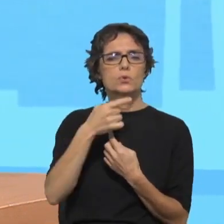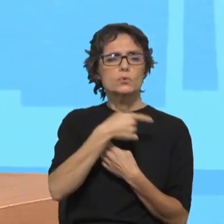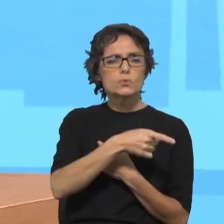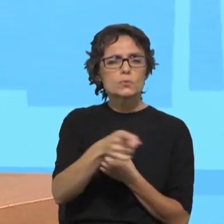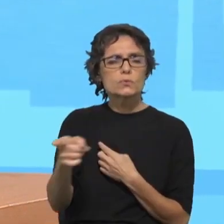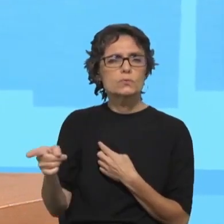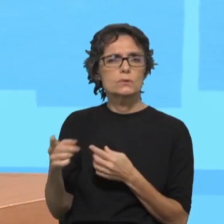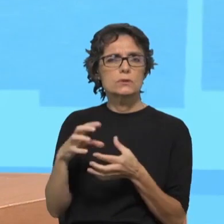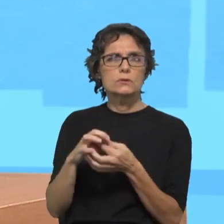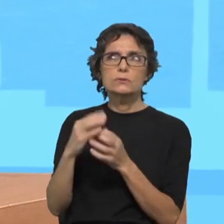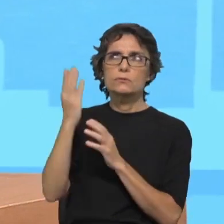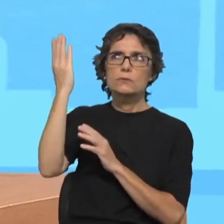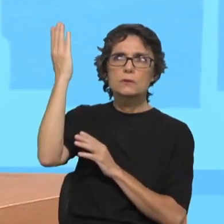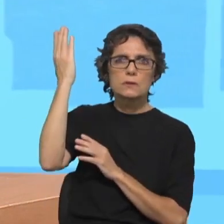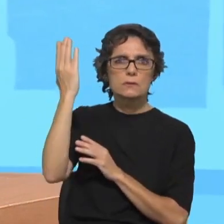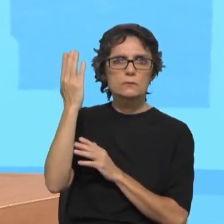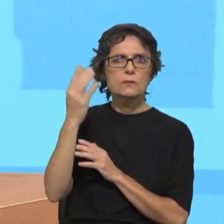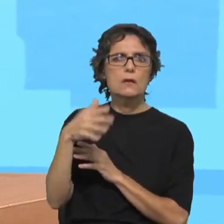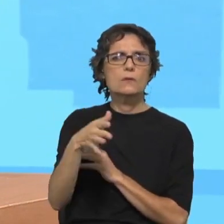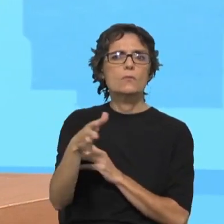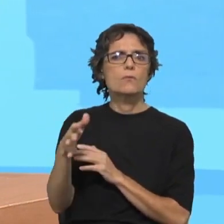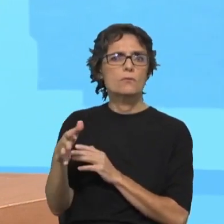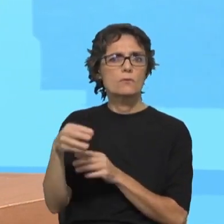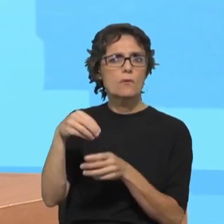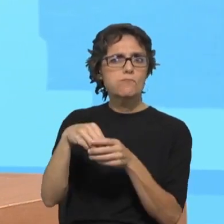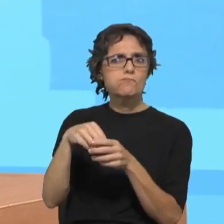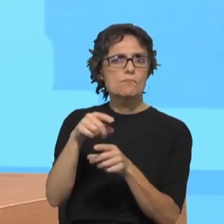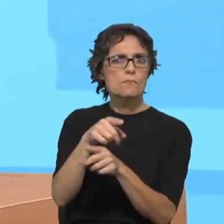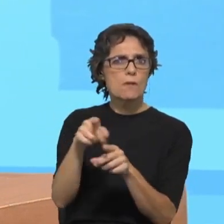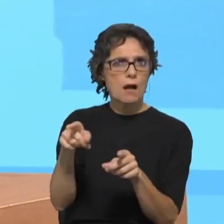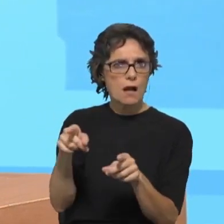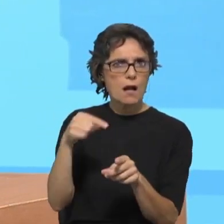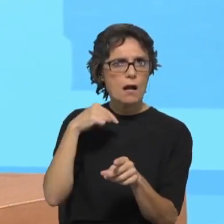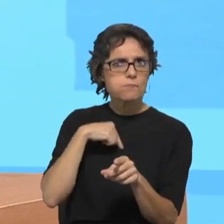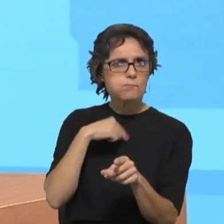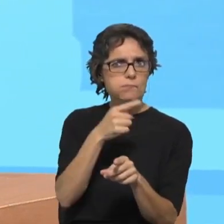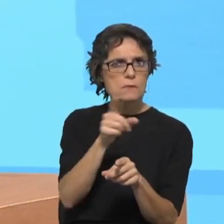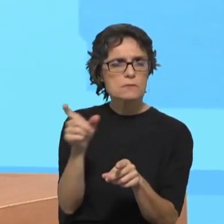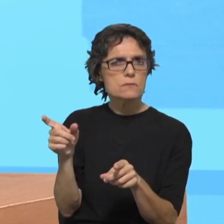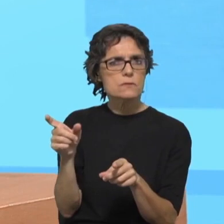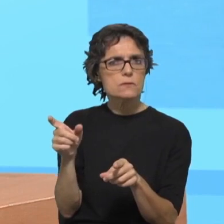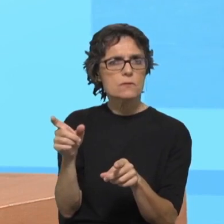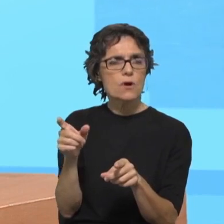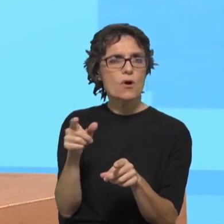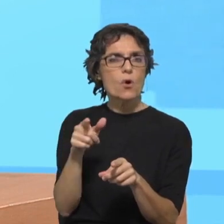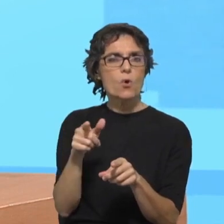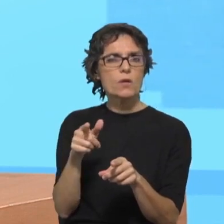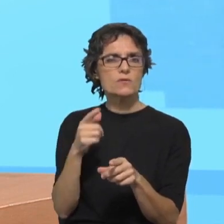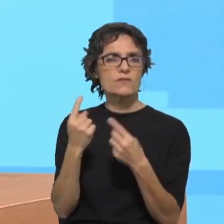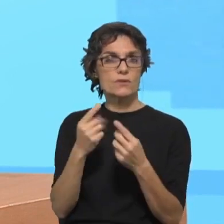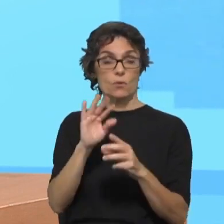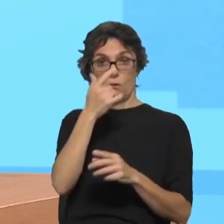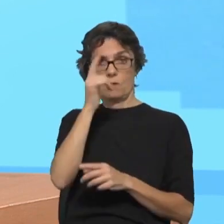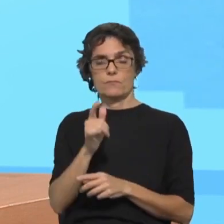Deus lá dentro? E se a dificuldade aproxima ou afasta de Deus, ou há a tentação de afastar de Deus quando uma pessoa